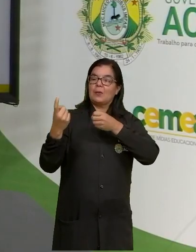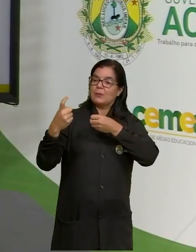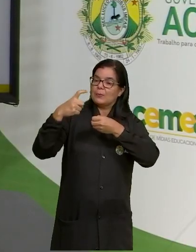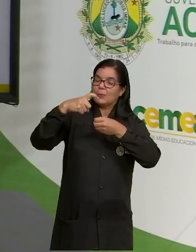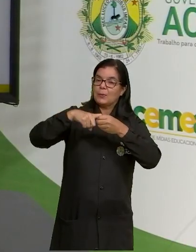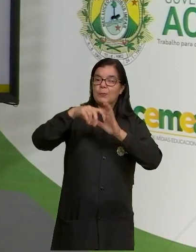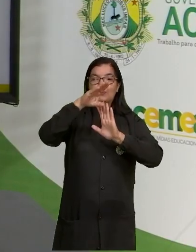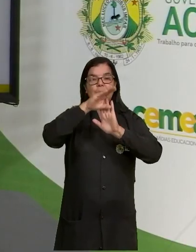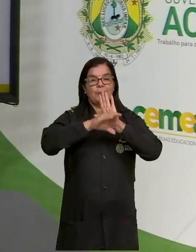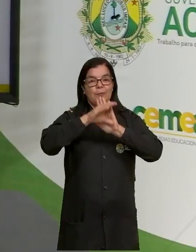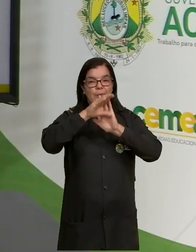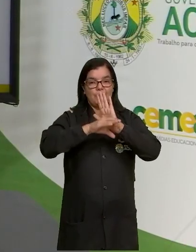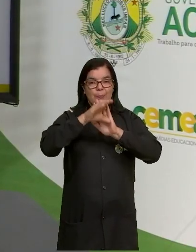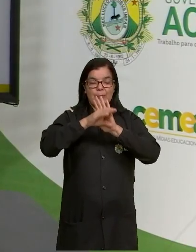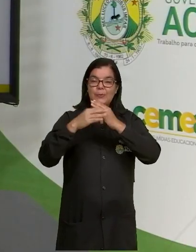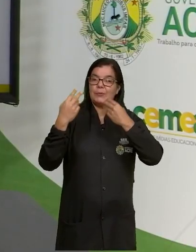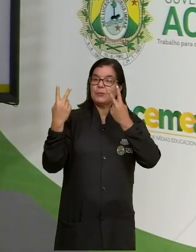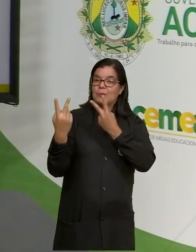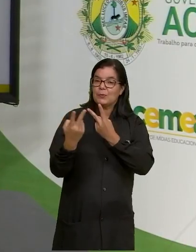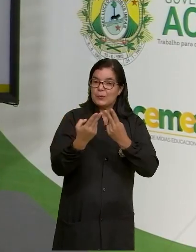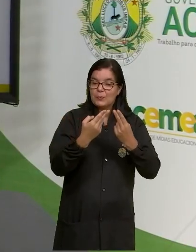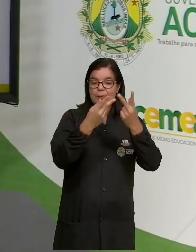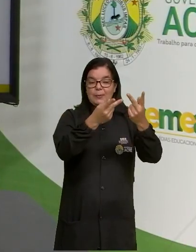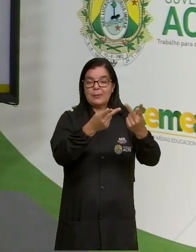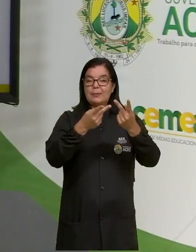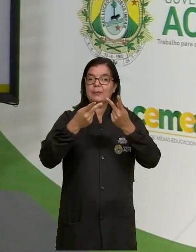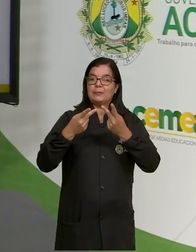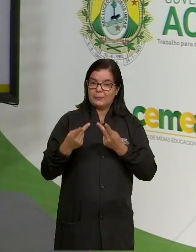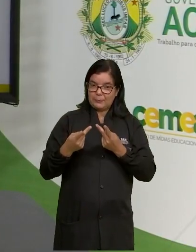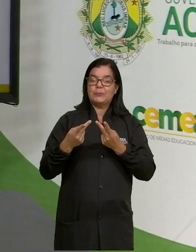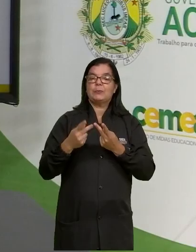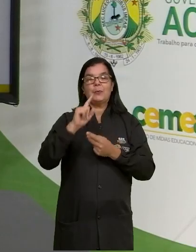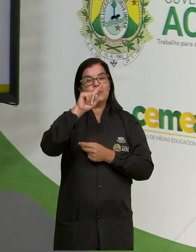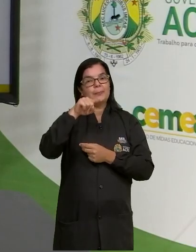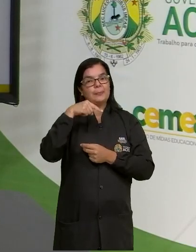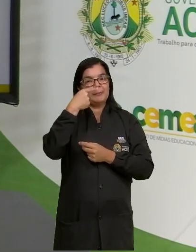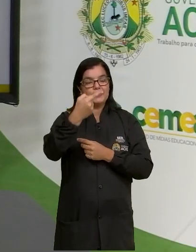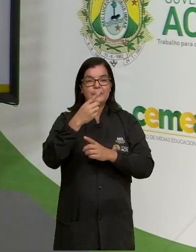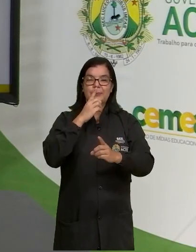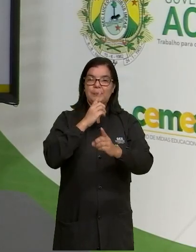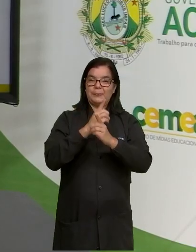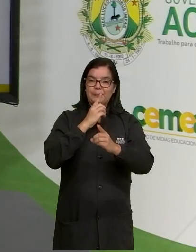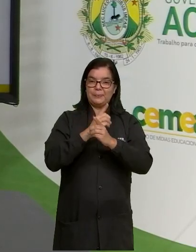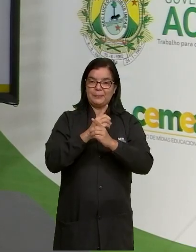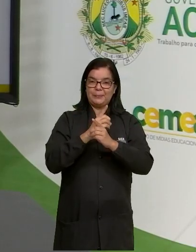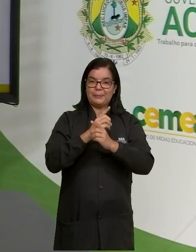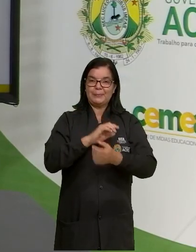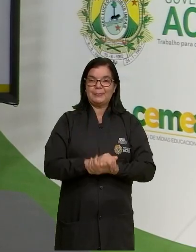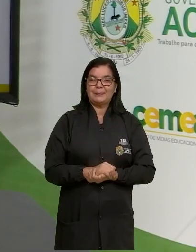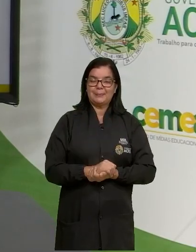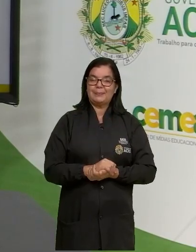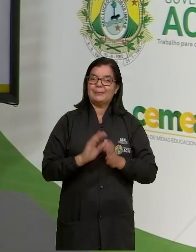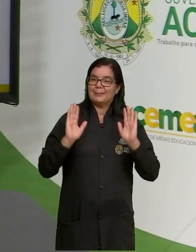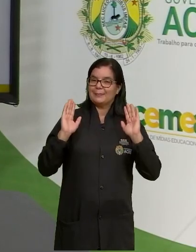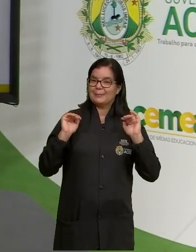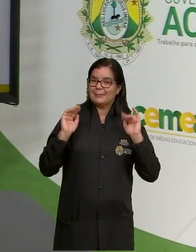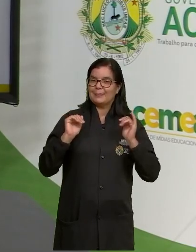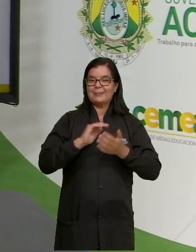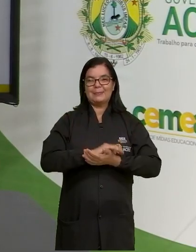do conteúdo e, igualmente, convido-os para o nosso próximo encontro. Até lá.